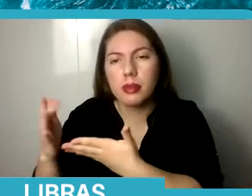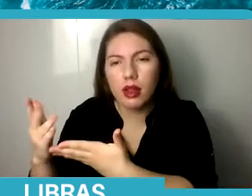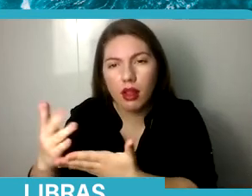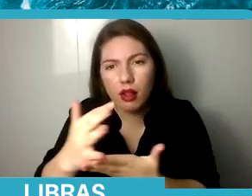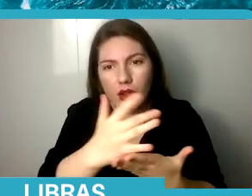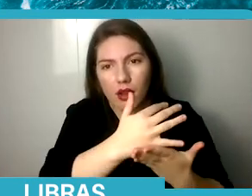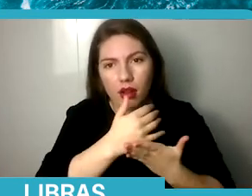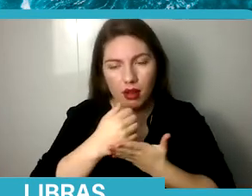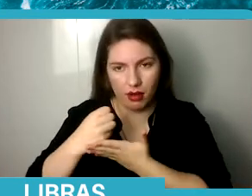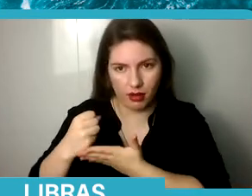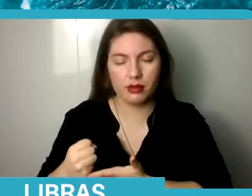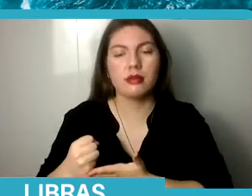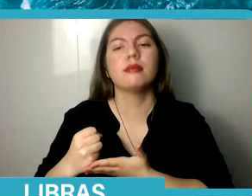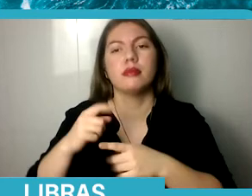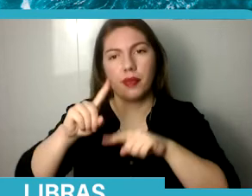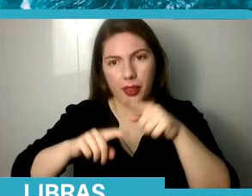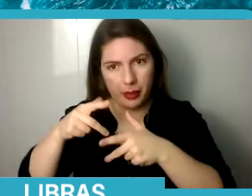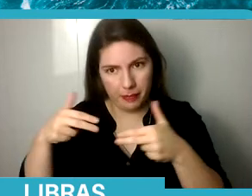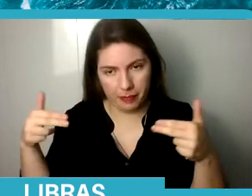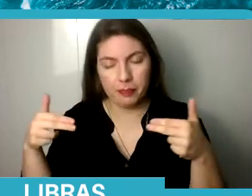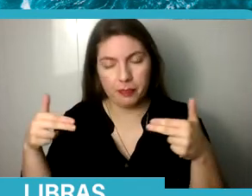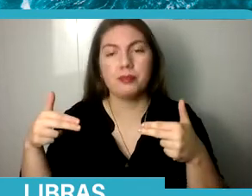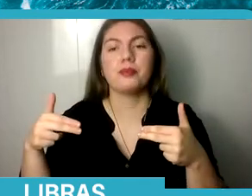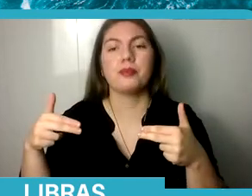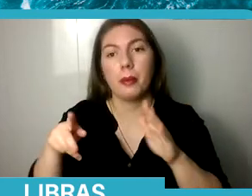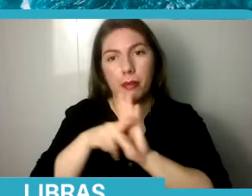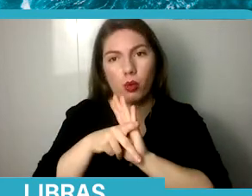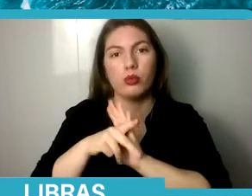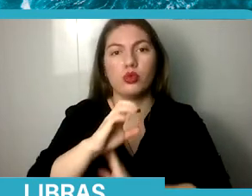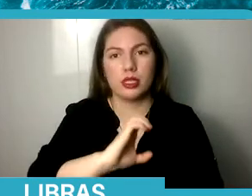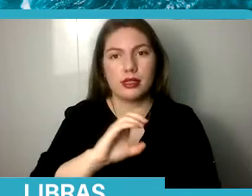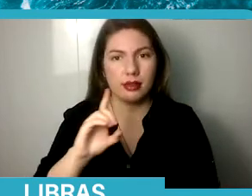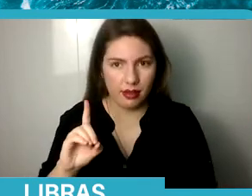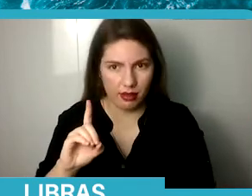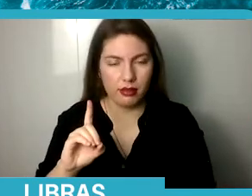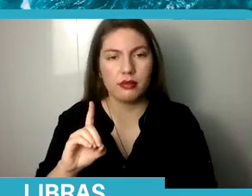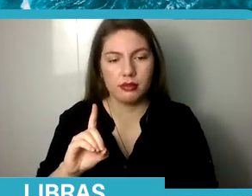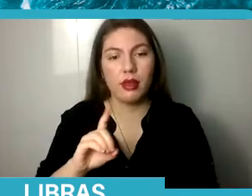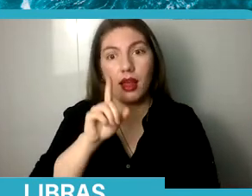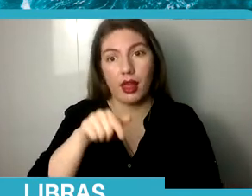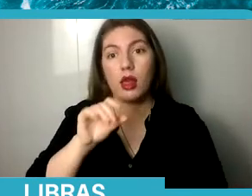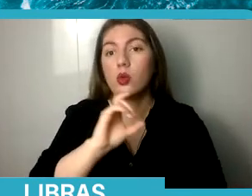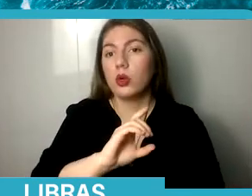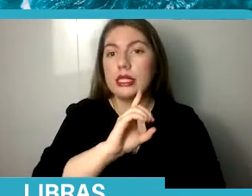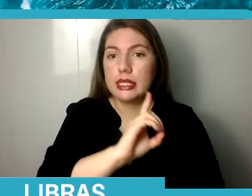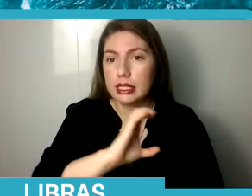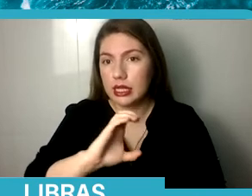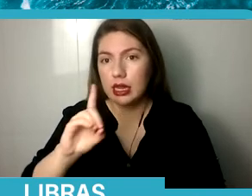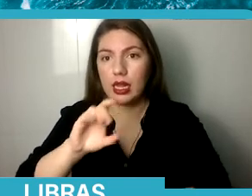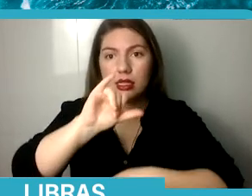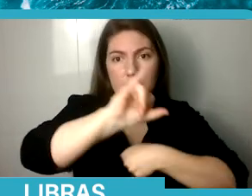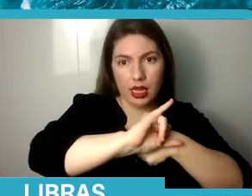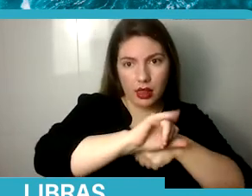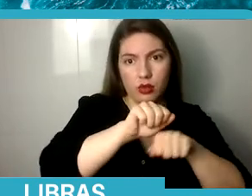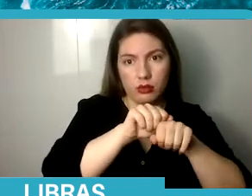nossos recicláveis do CD é que o centro de distribuição quanto também